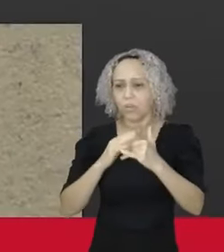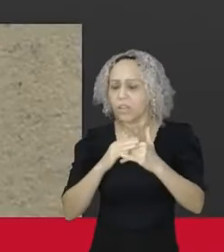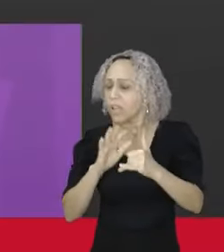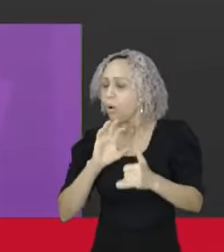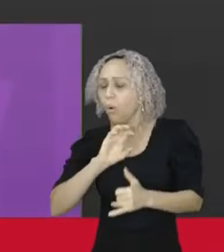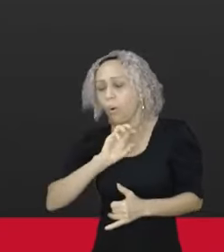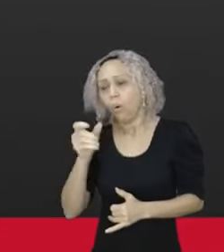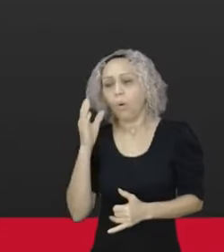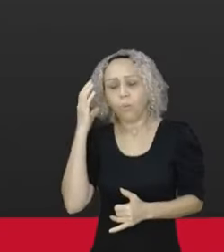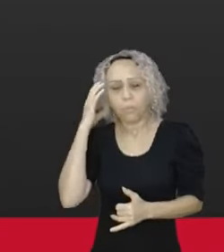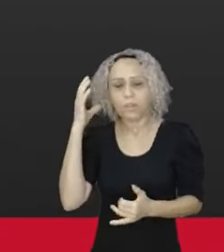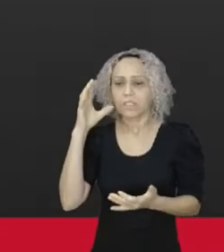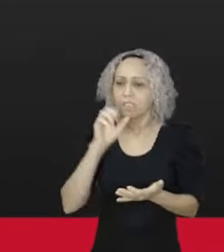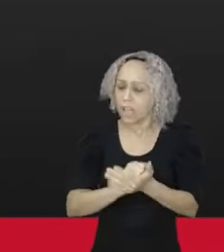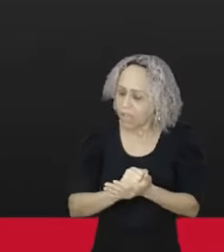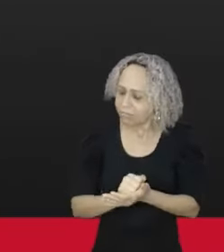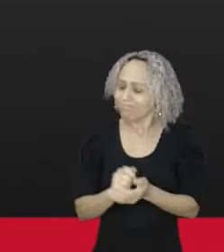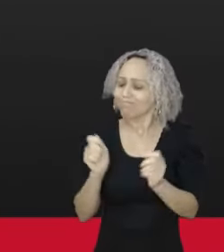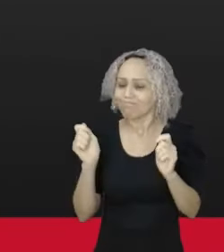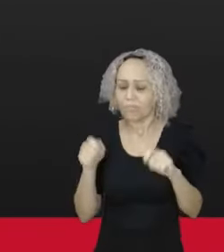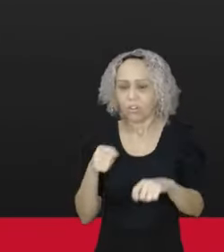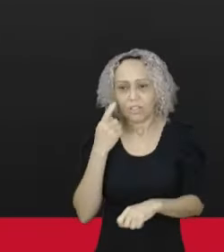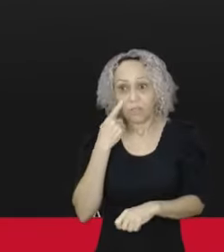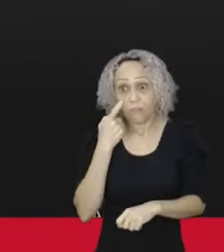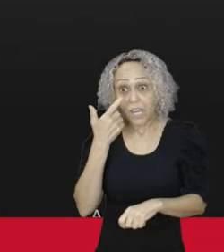em formato de podcast no